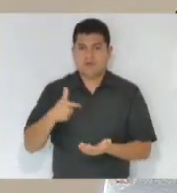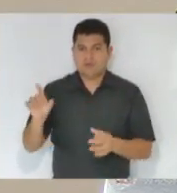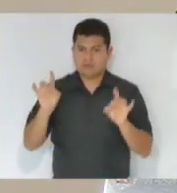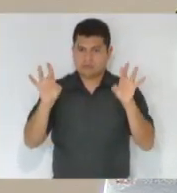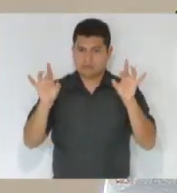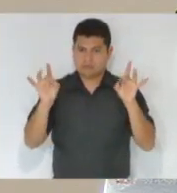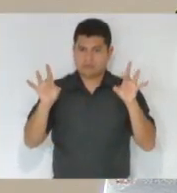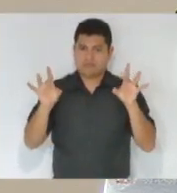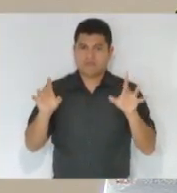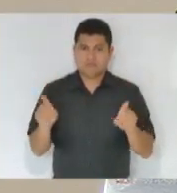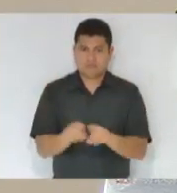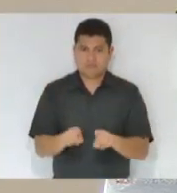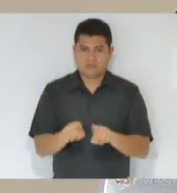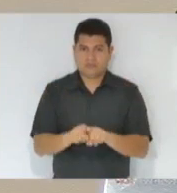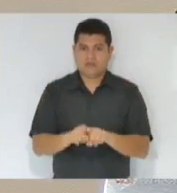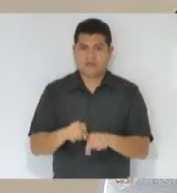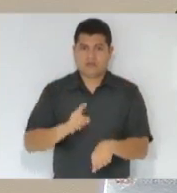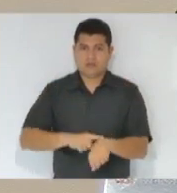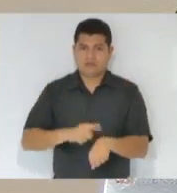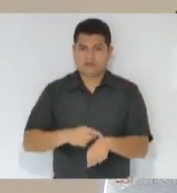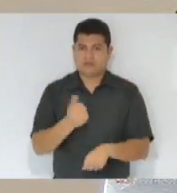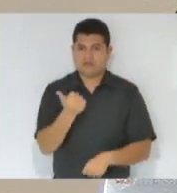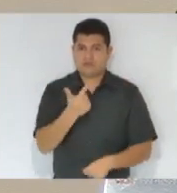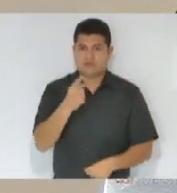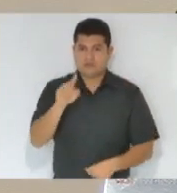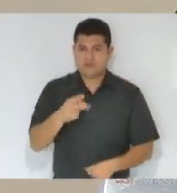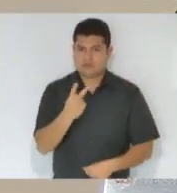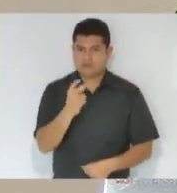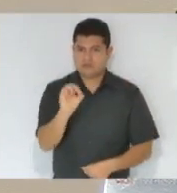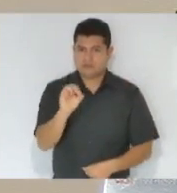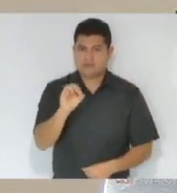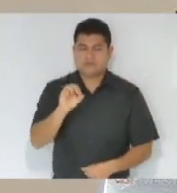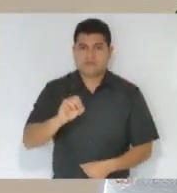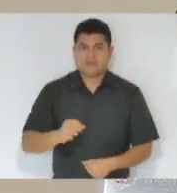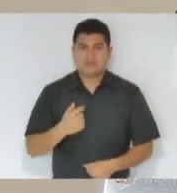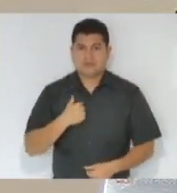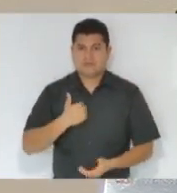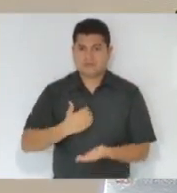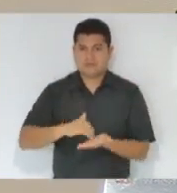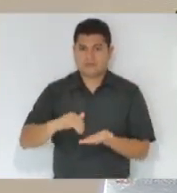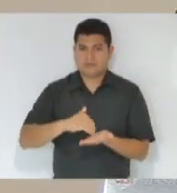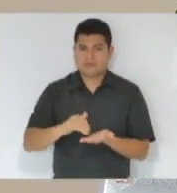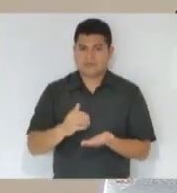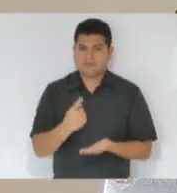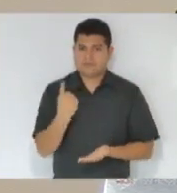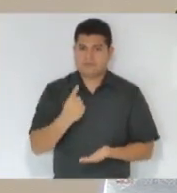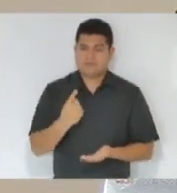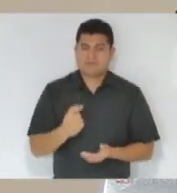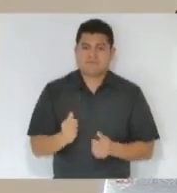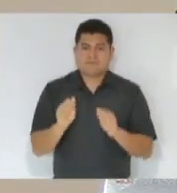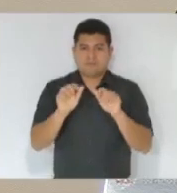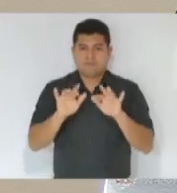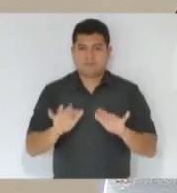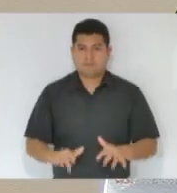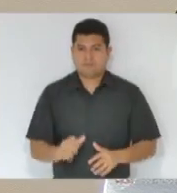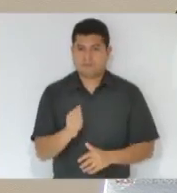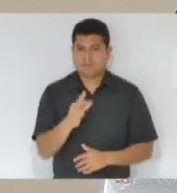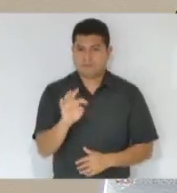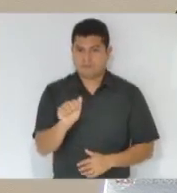extraordinária para as 12h20. Para constar, eu, primeiro secretário, lavei a presente ata.